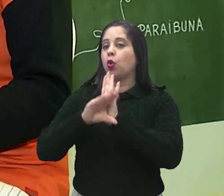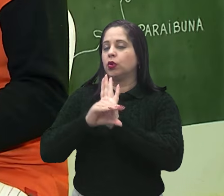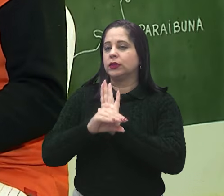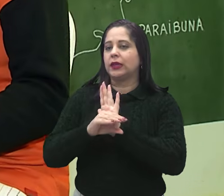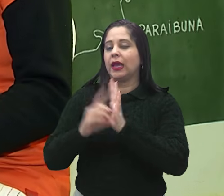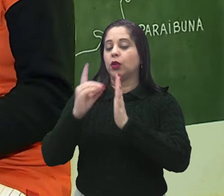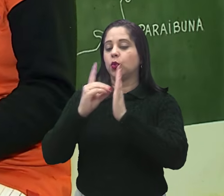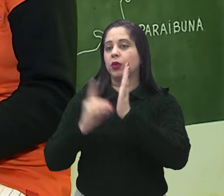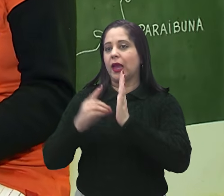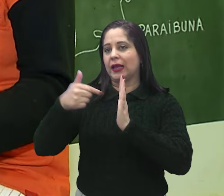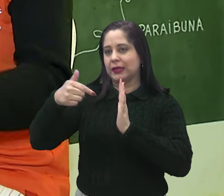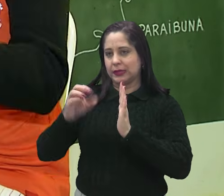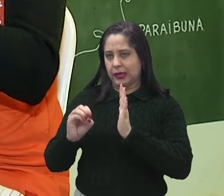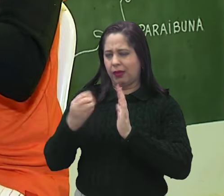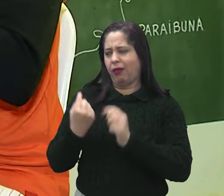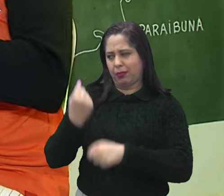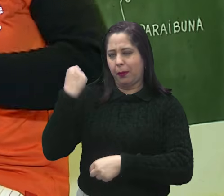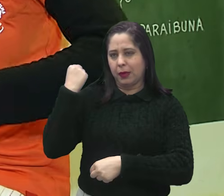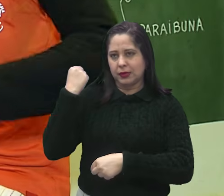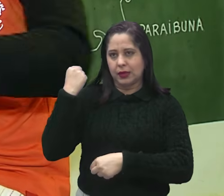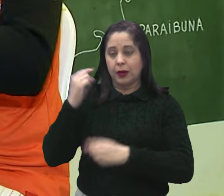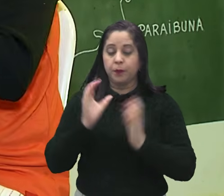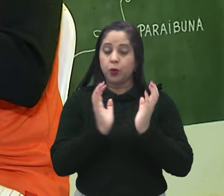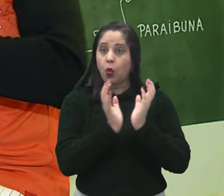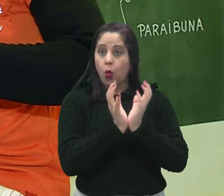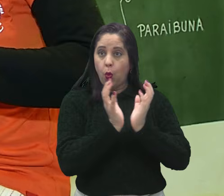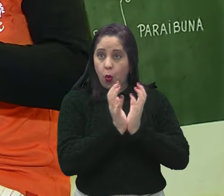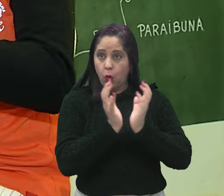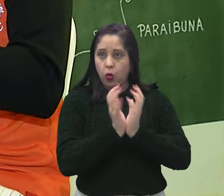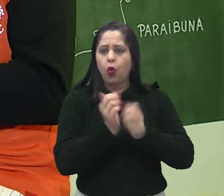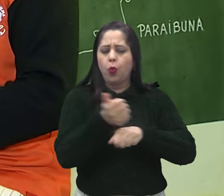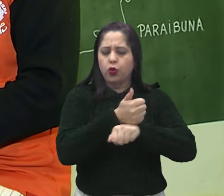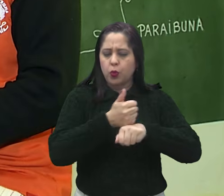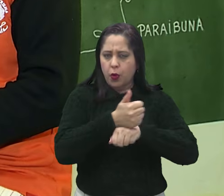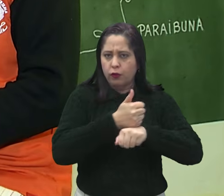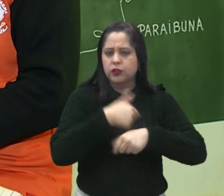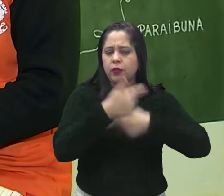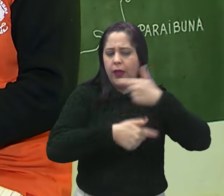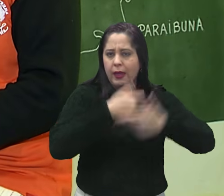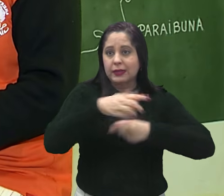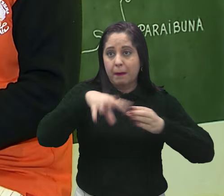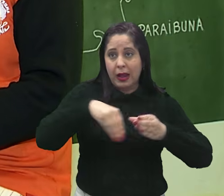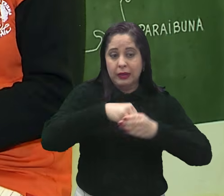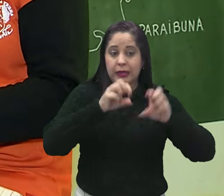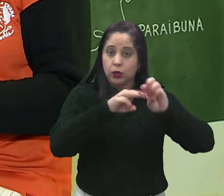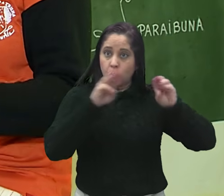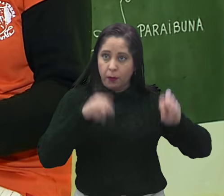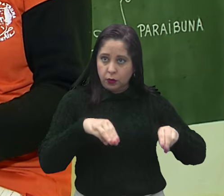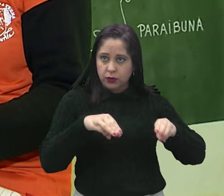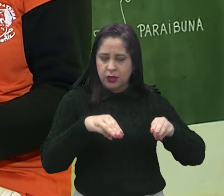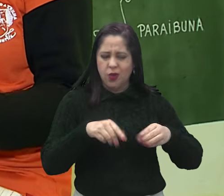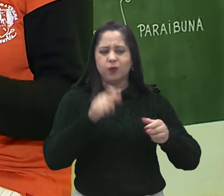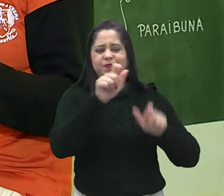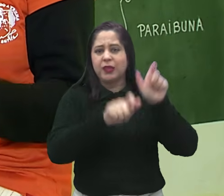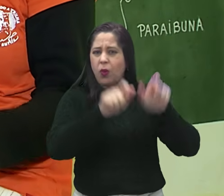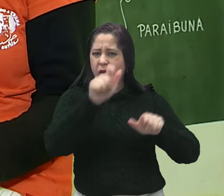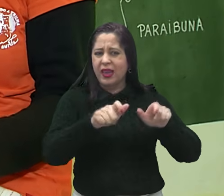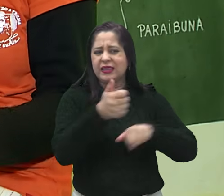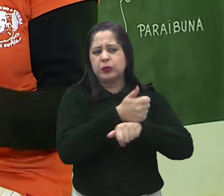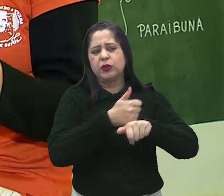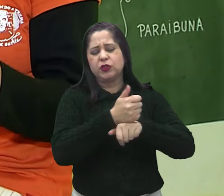na década de 70 por um grupo de museólogos e pessoas que trabalhavam em museus, incomodados com